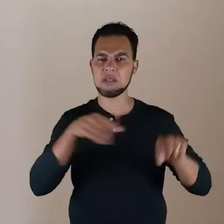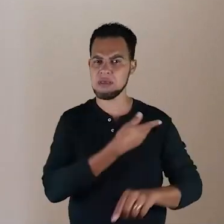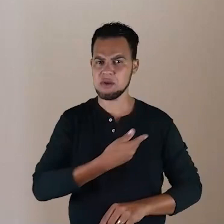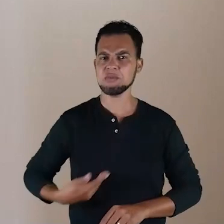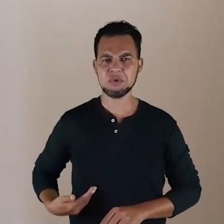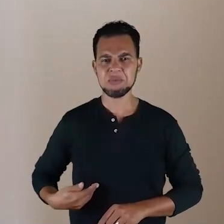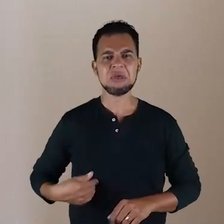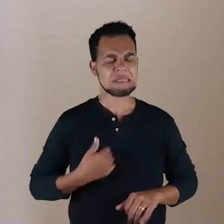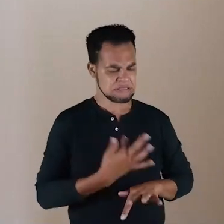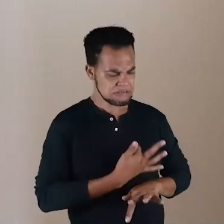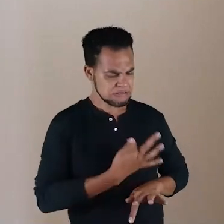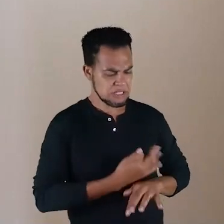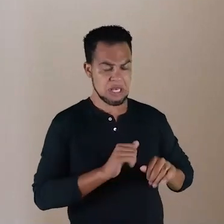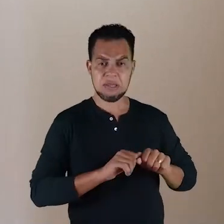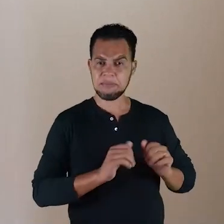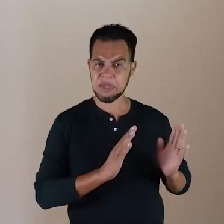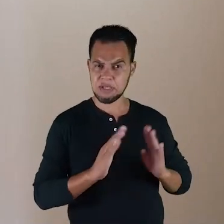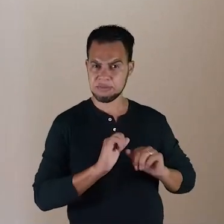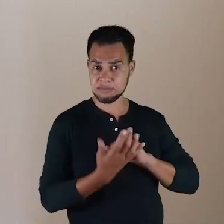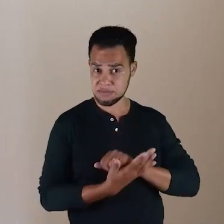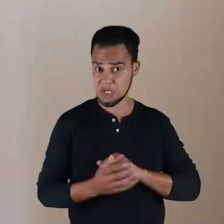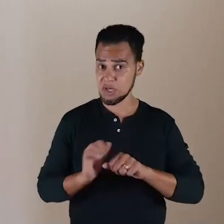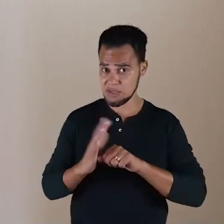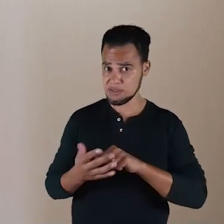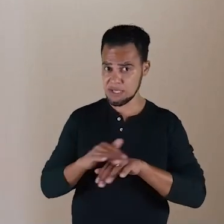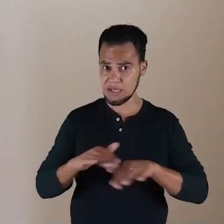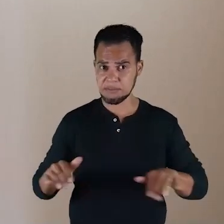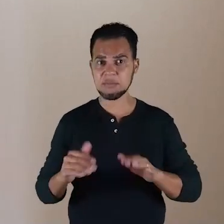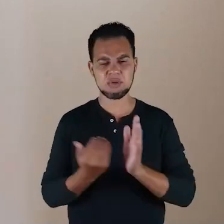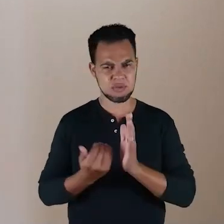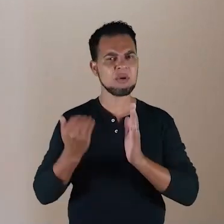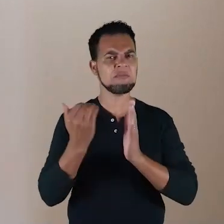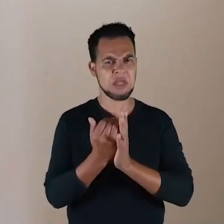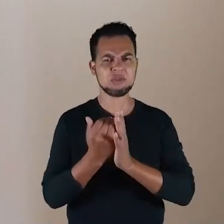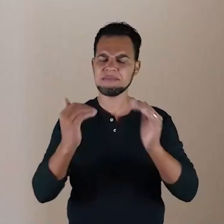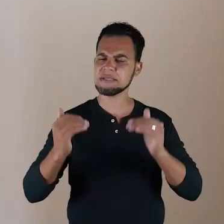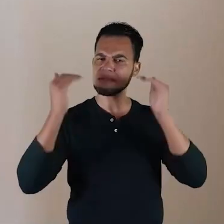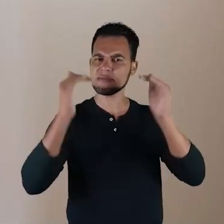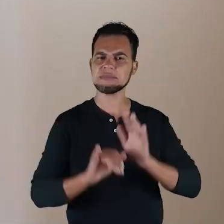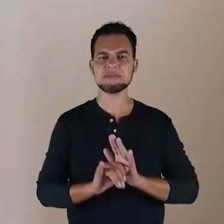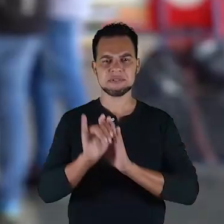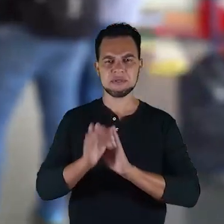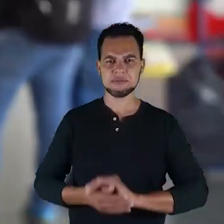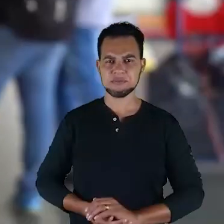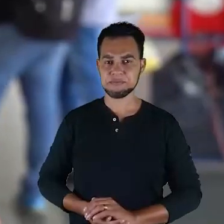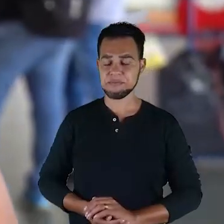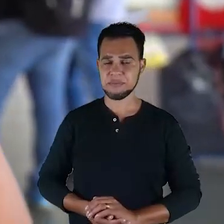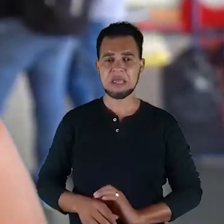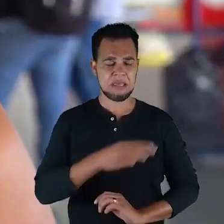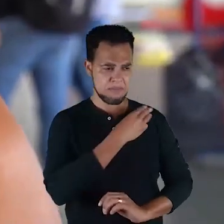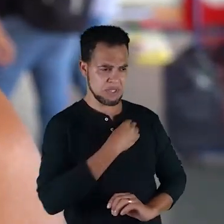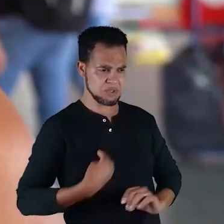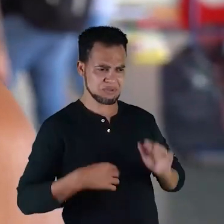que se sacrificou durante a pandemia a pandemia acabou os aumentos passam a ser acima da inflação